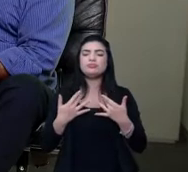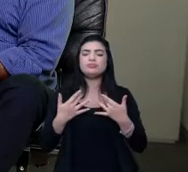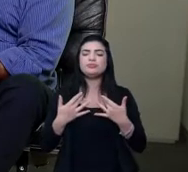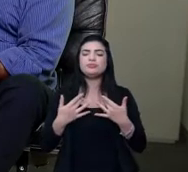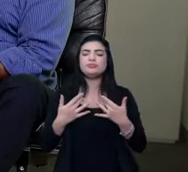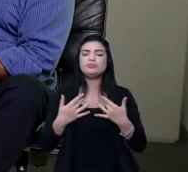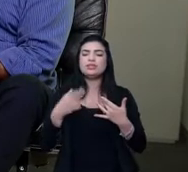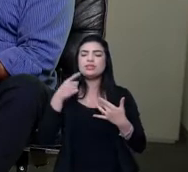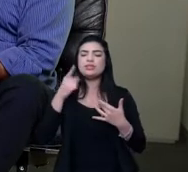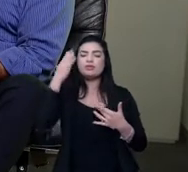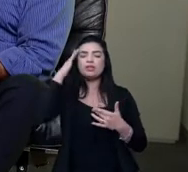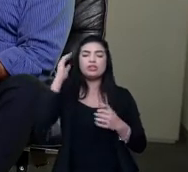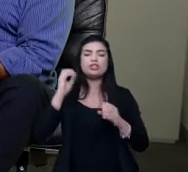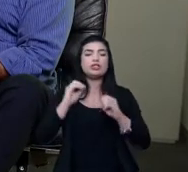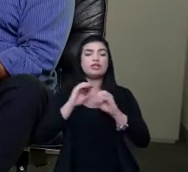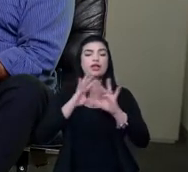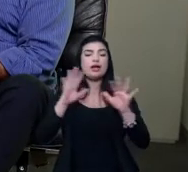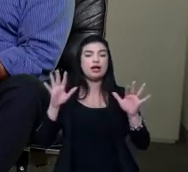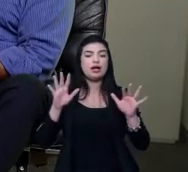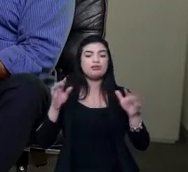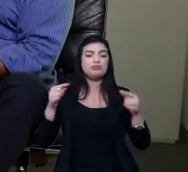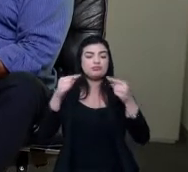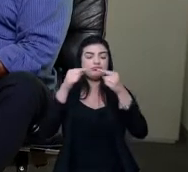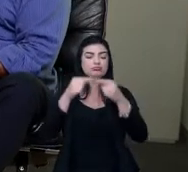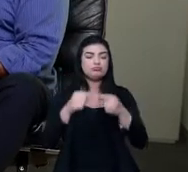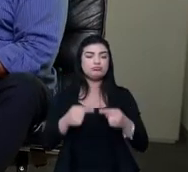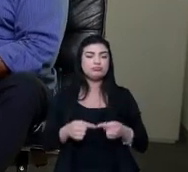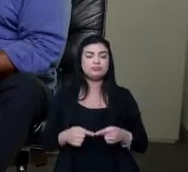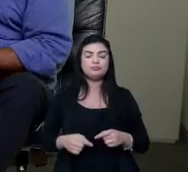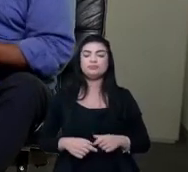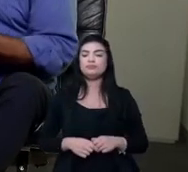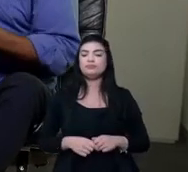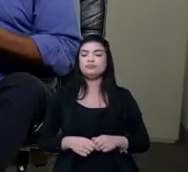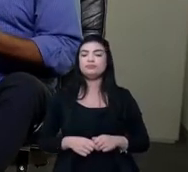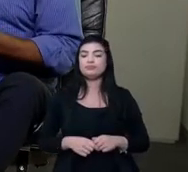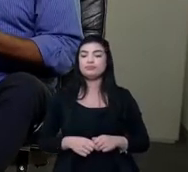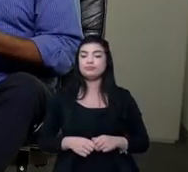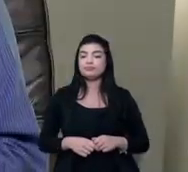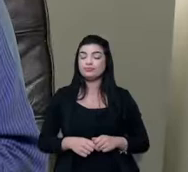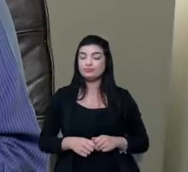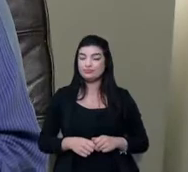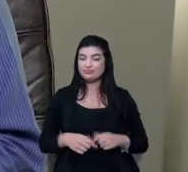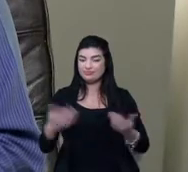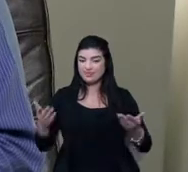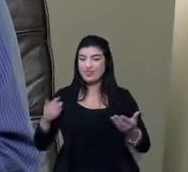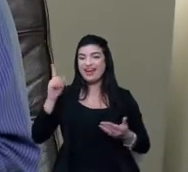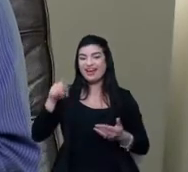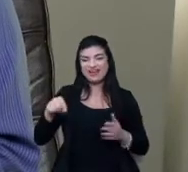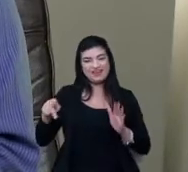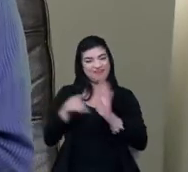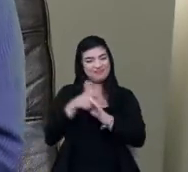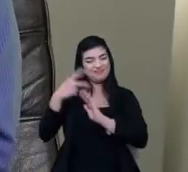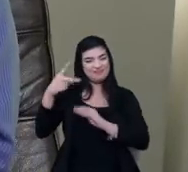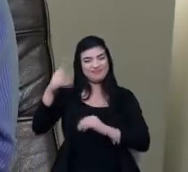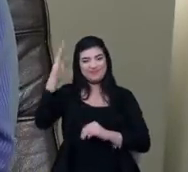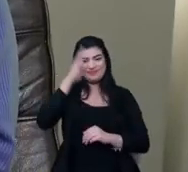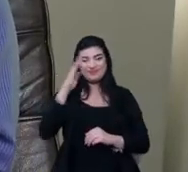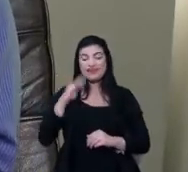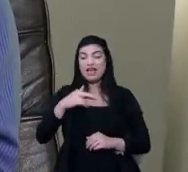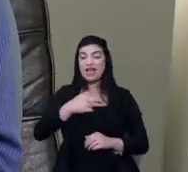interpreta a religião a partir da sua arte? Doutora, é o Brasil, né? A religiosidade